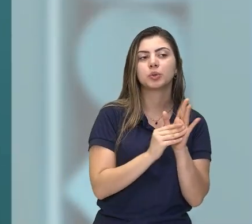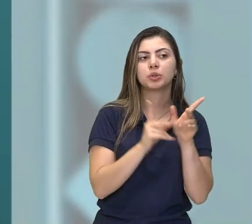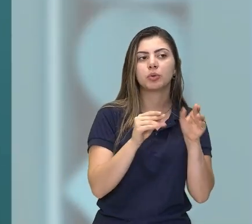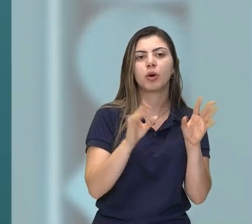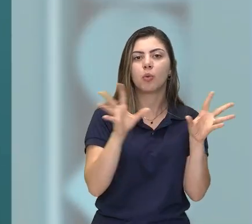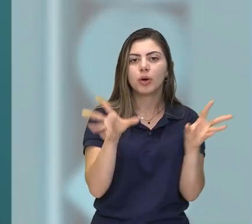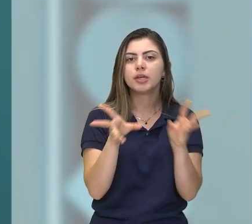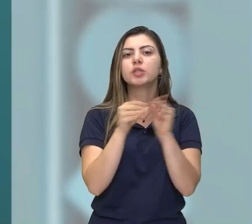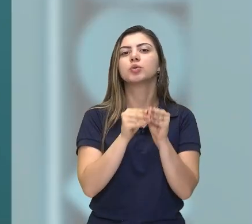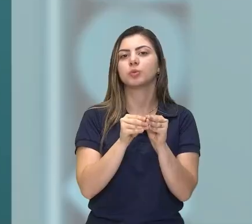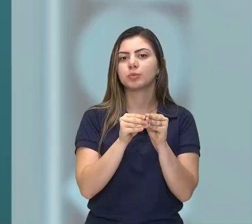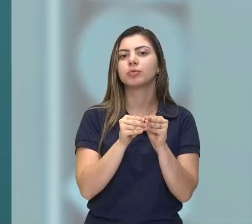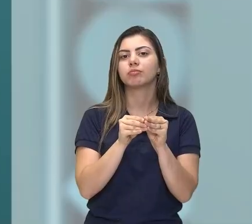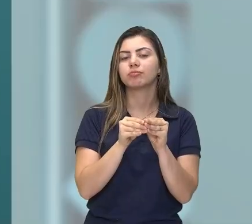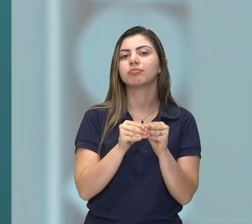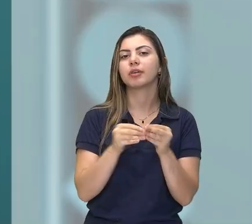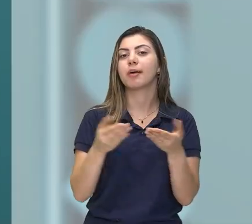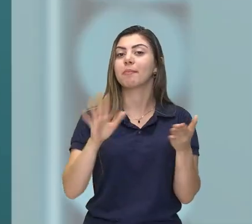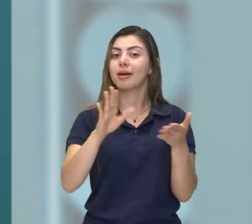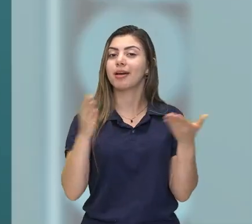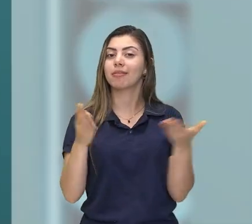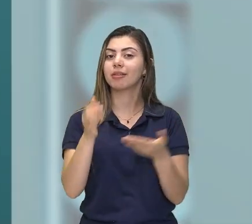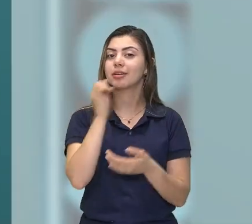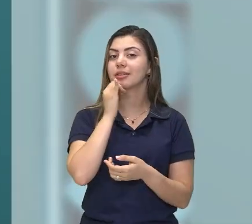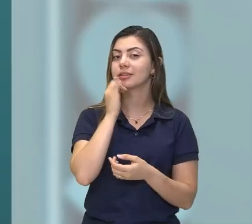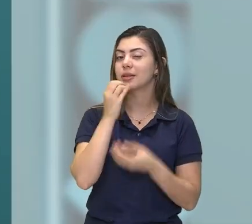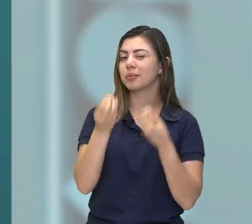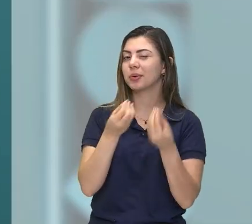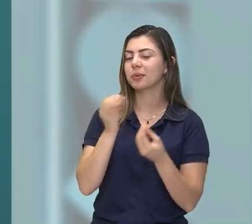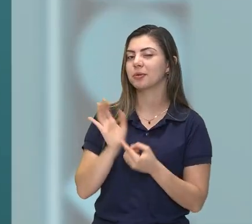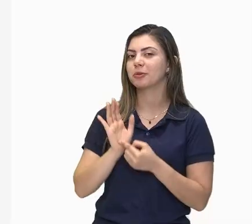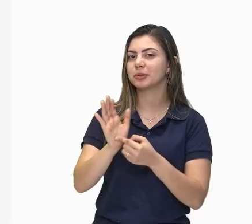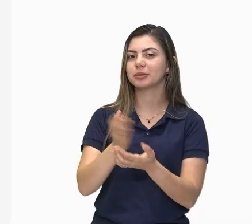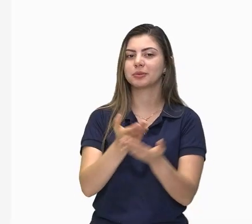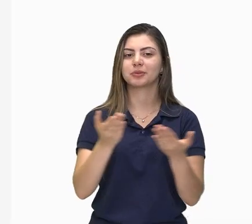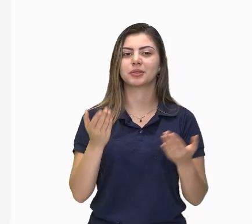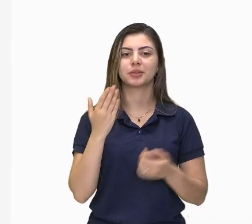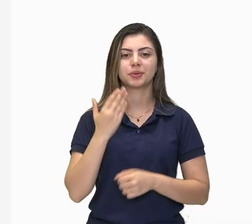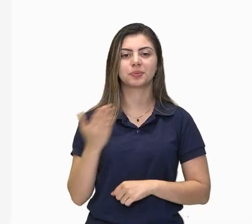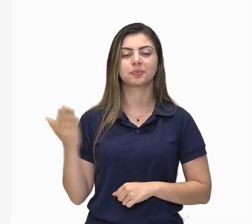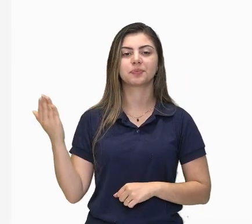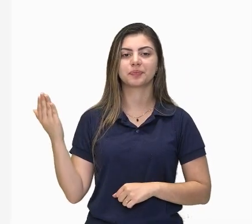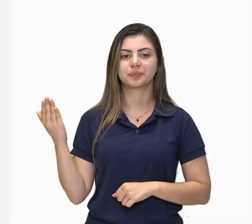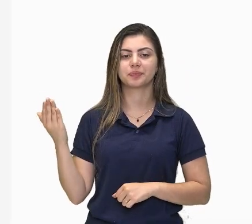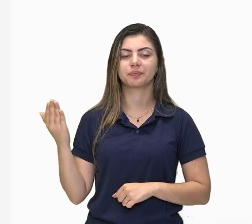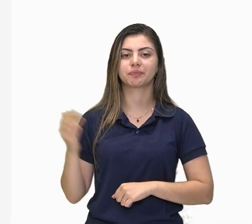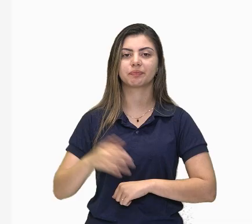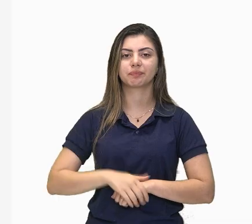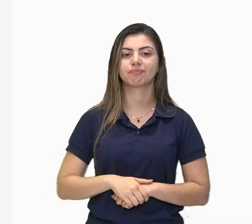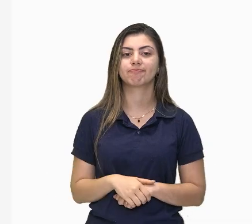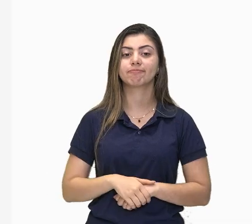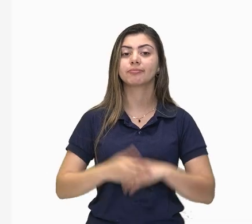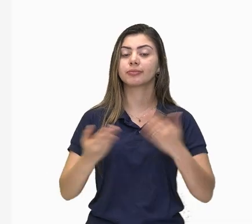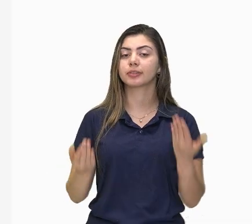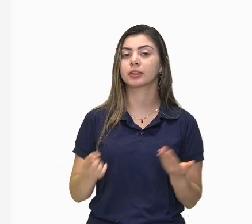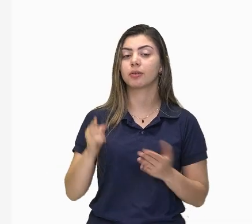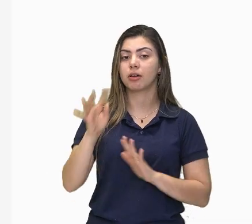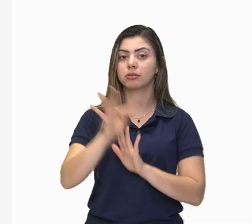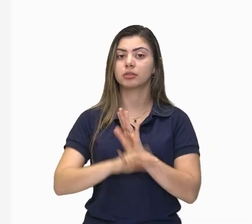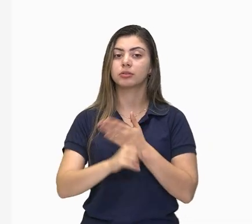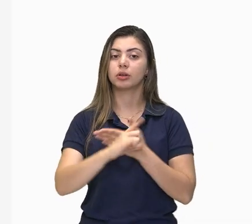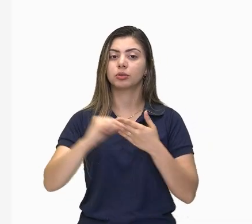vocês vão ver como acontece o uso de sinônimos. Vejam aí. Então, paráfrase. O texto de